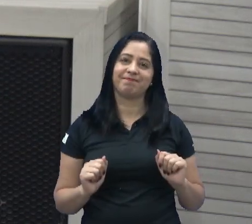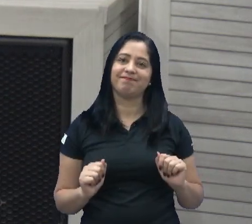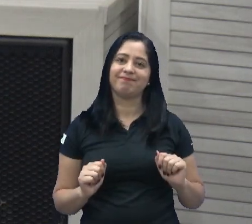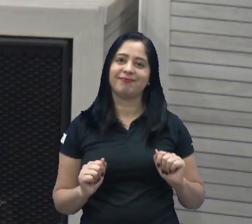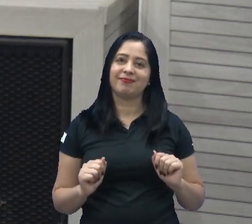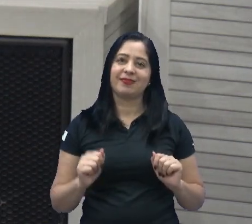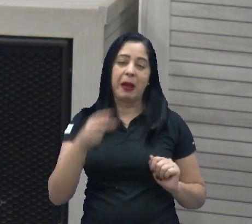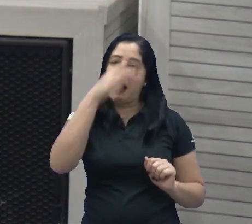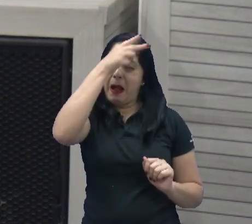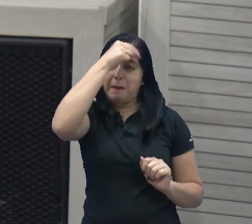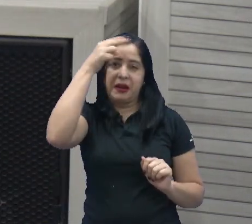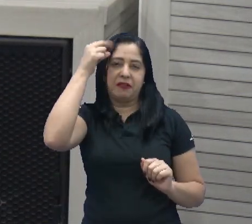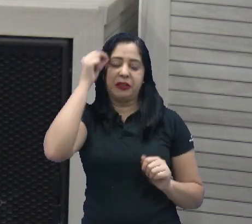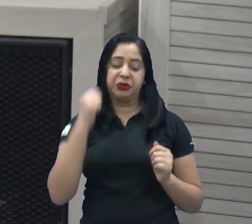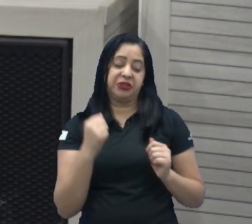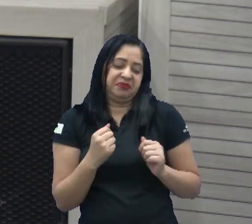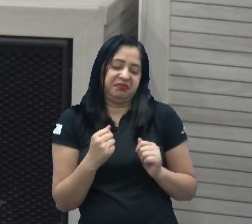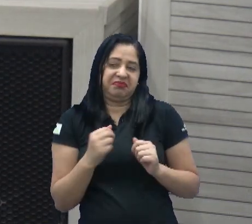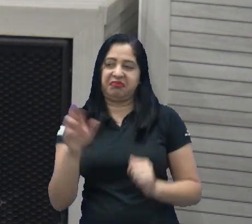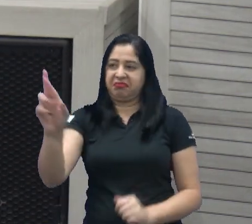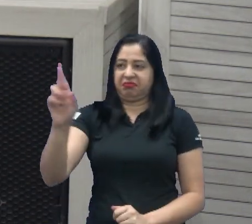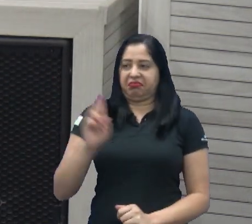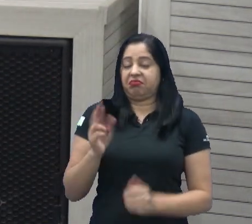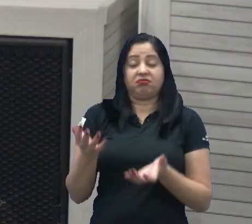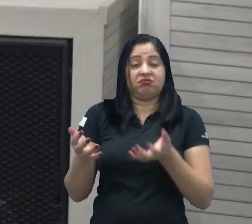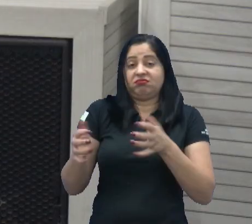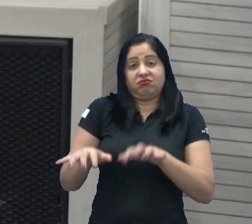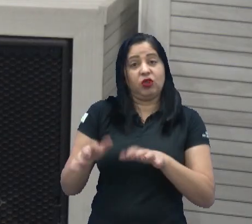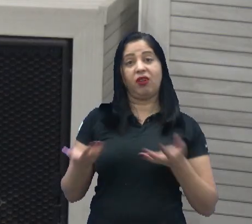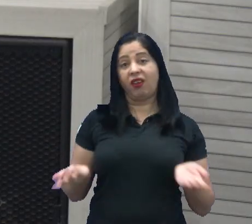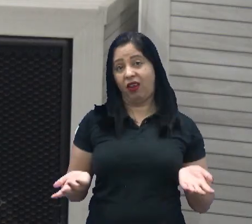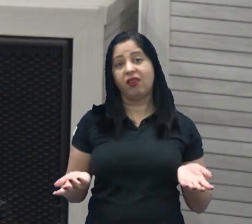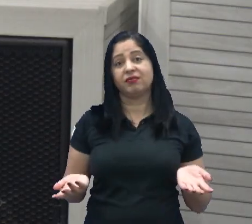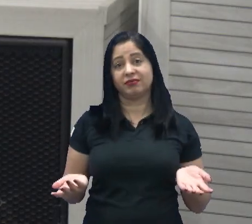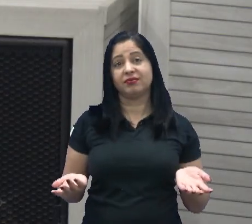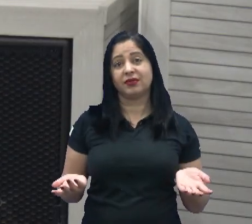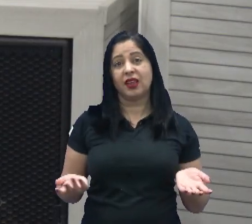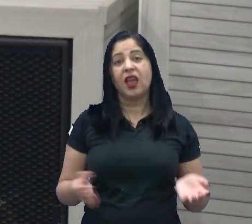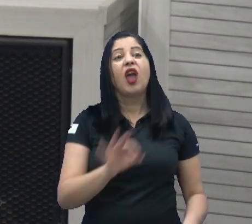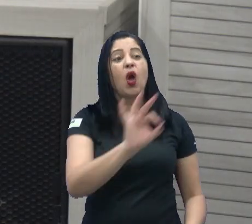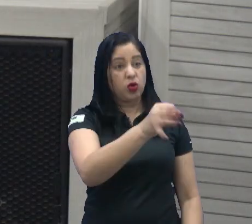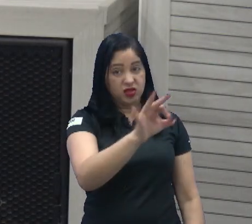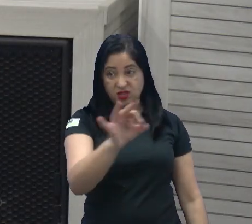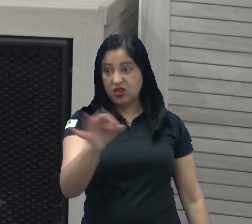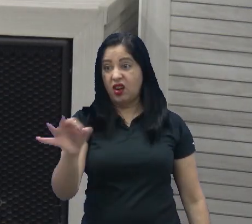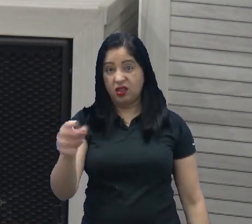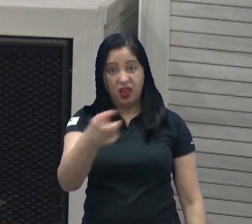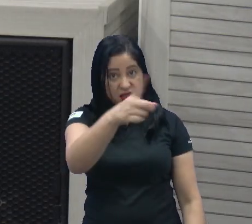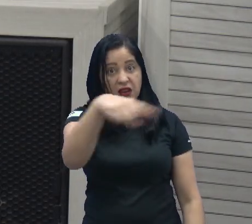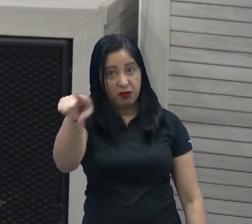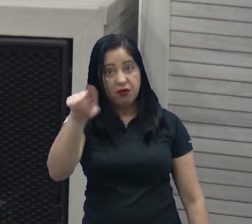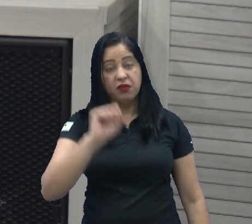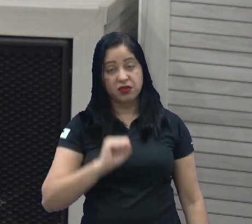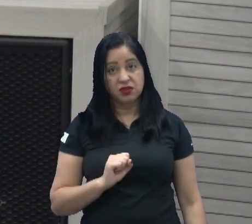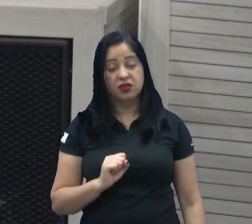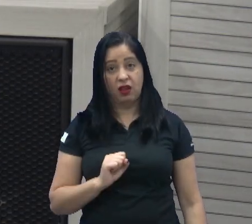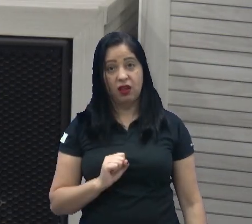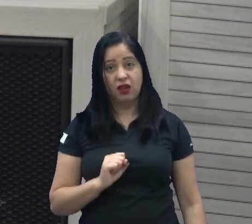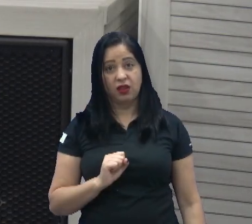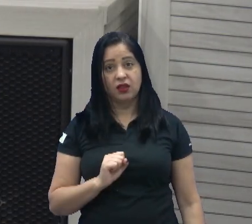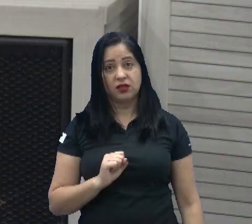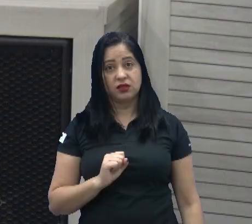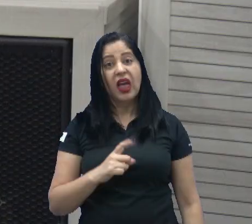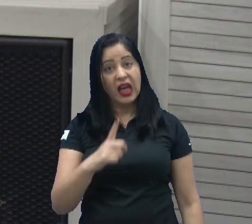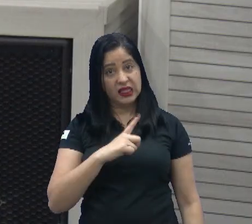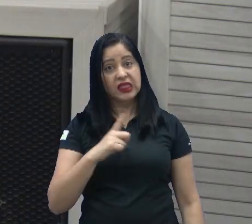interessante responder essas questões que são básicas para todo mundo. Tenho certeza que a grande maioria das pessoas que aqui estão tem um